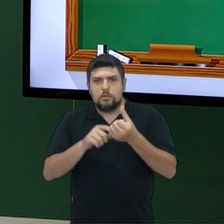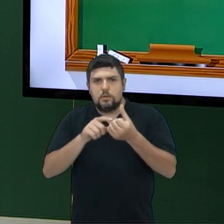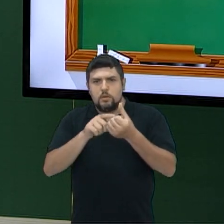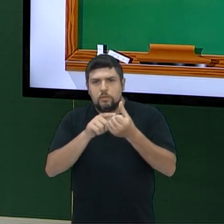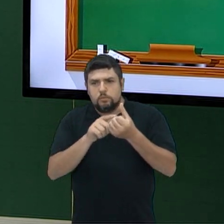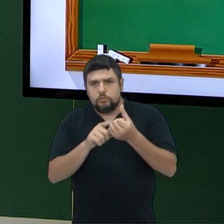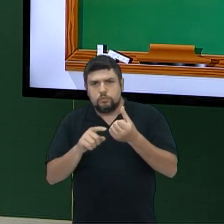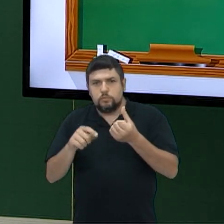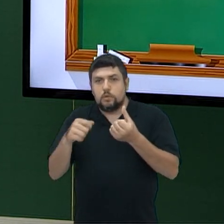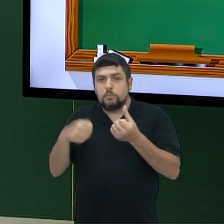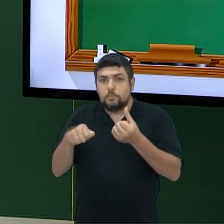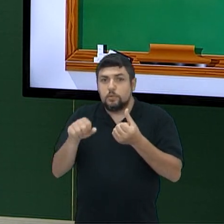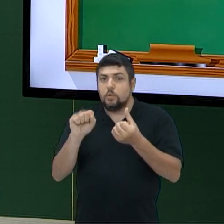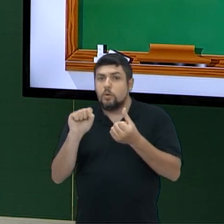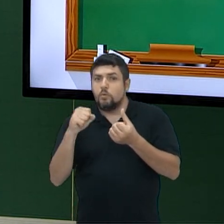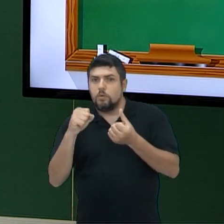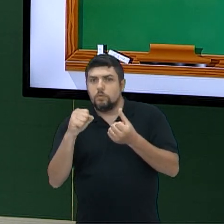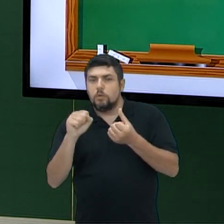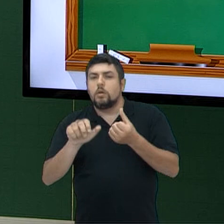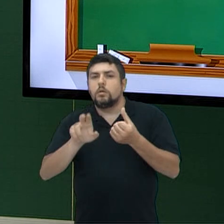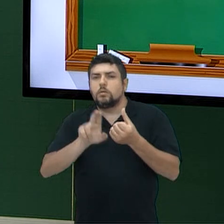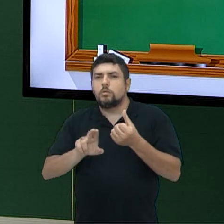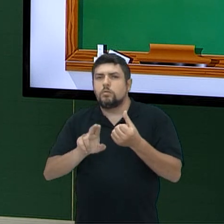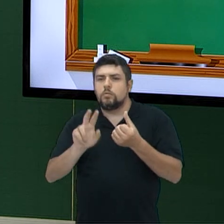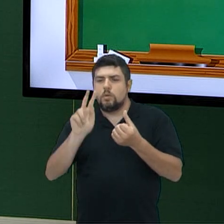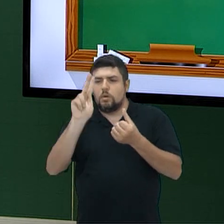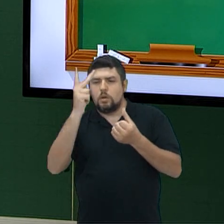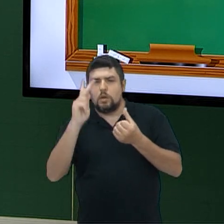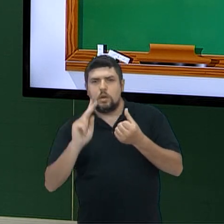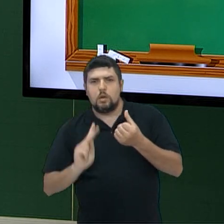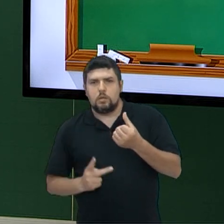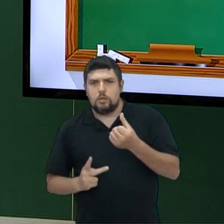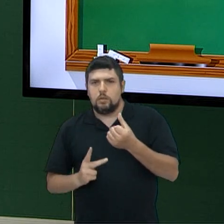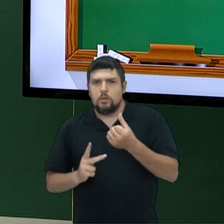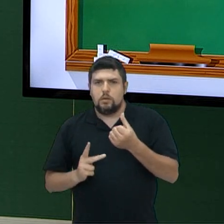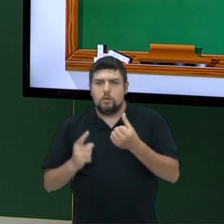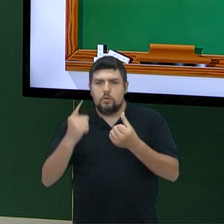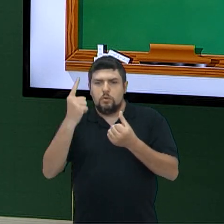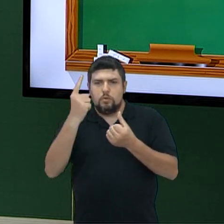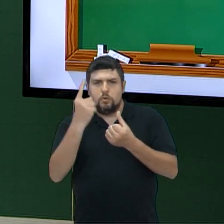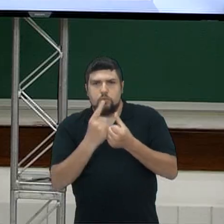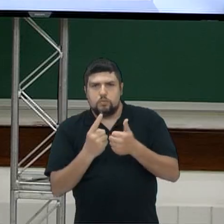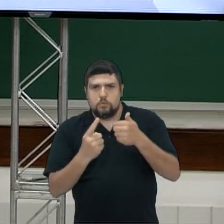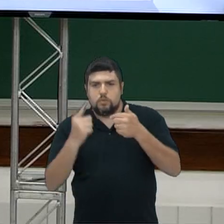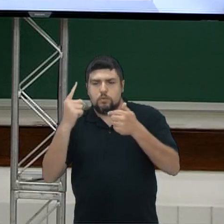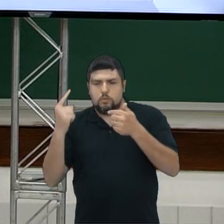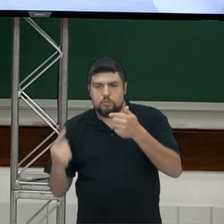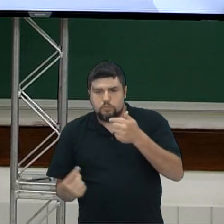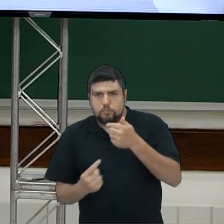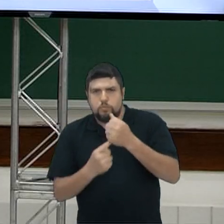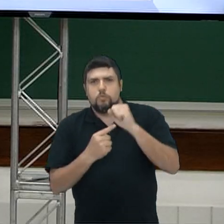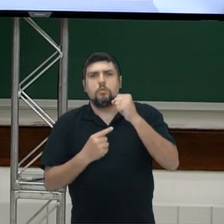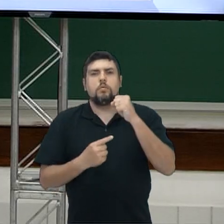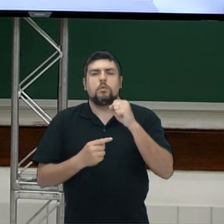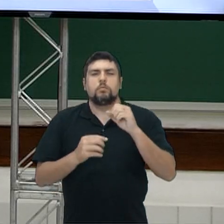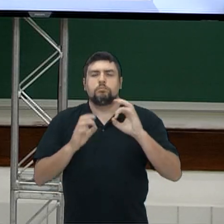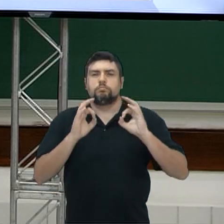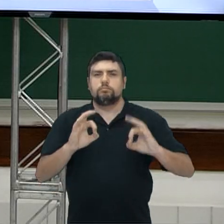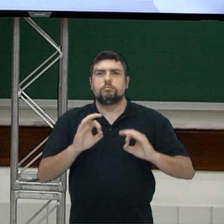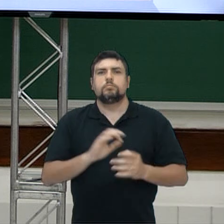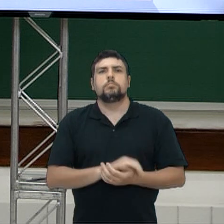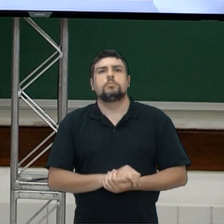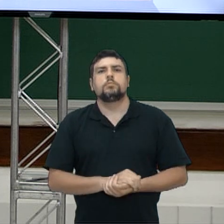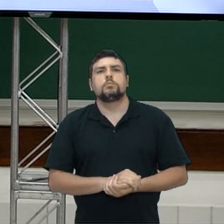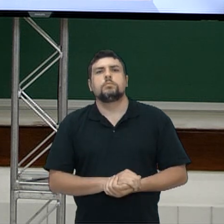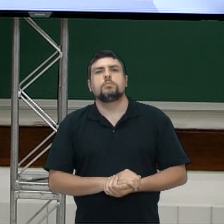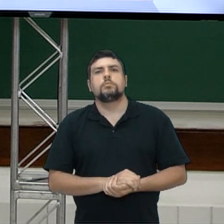1, então eu utilizo 2 átomos de hidrogênio. Beleza, galera? Tranquilo? Show de bola. E